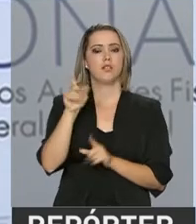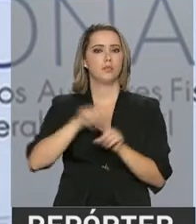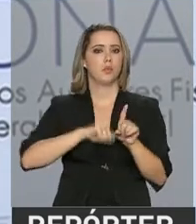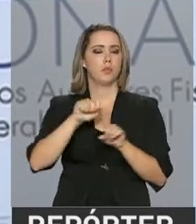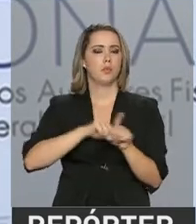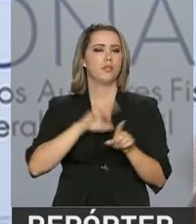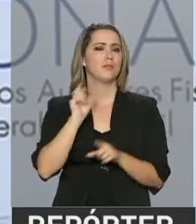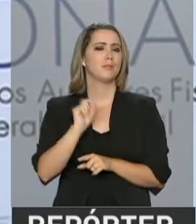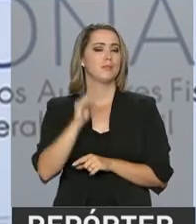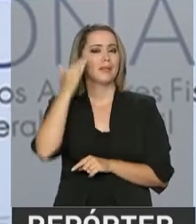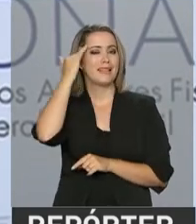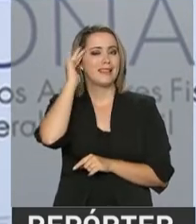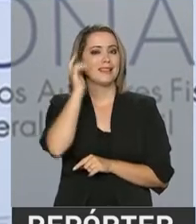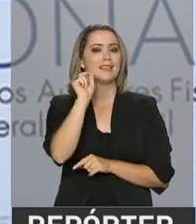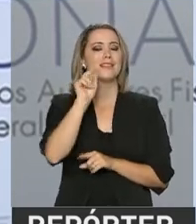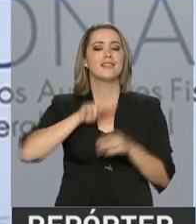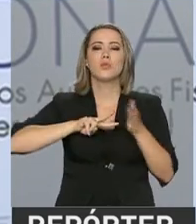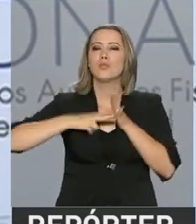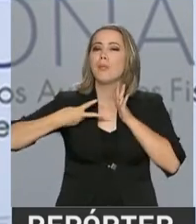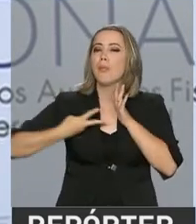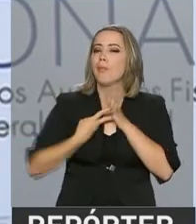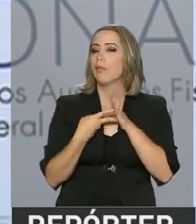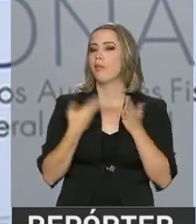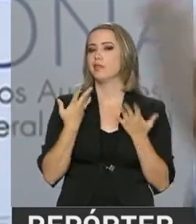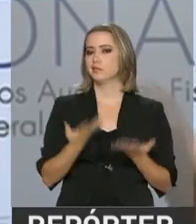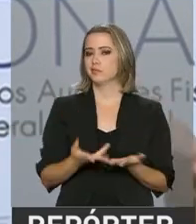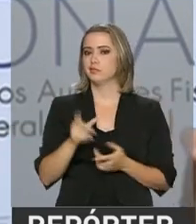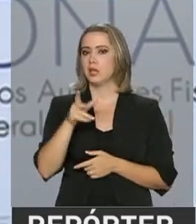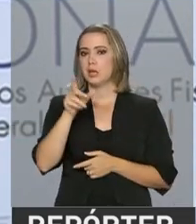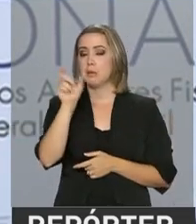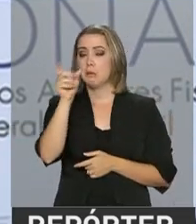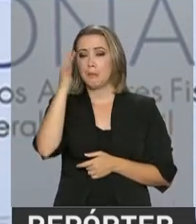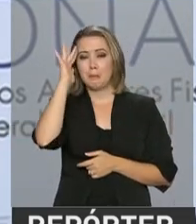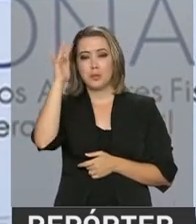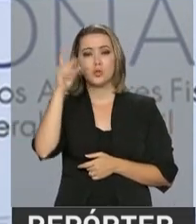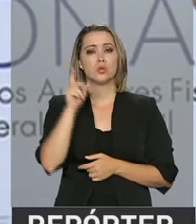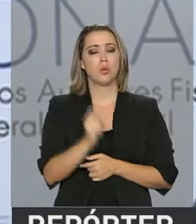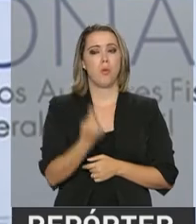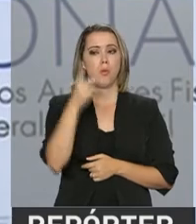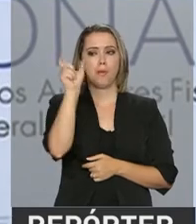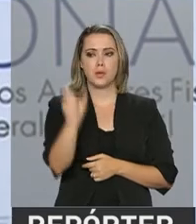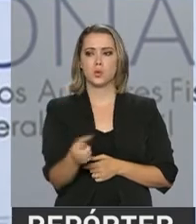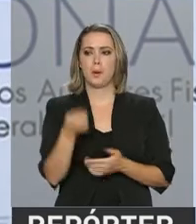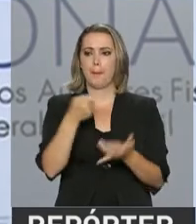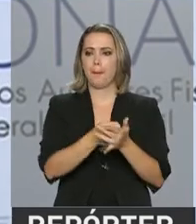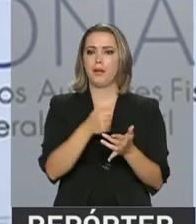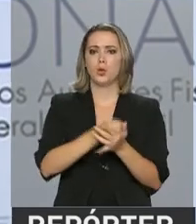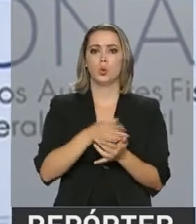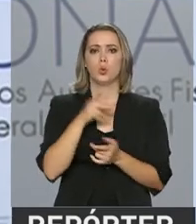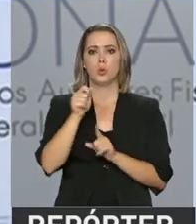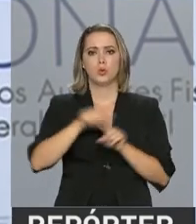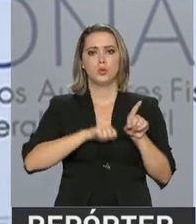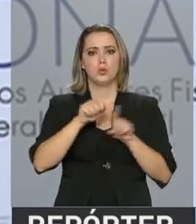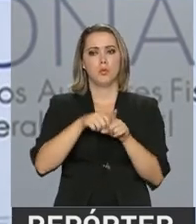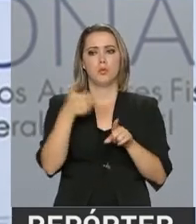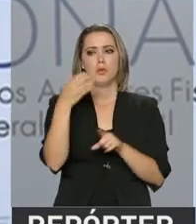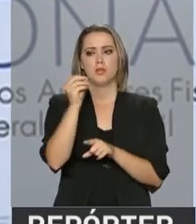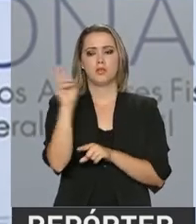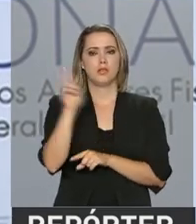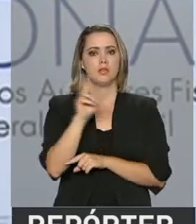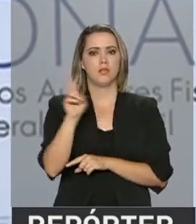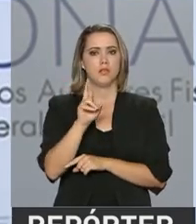significa, gente, imagine alguém, que um trabalhador rural, que pague 10 reais por mês ao